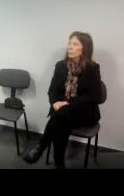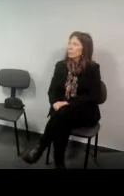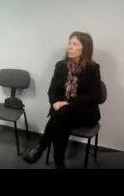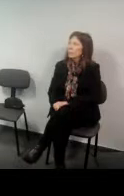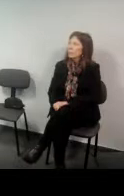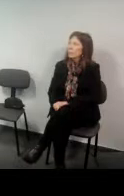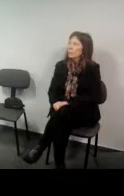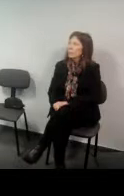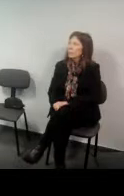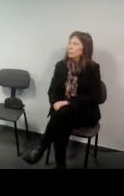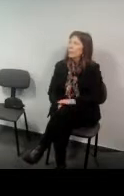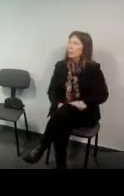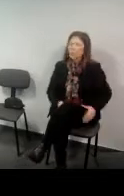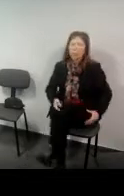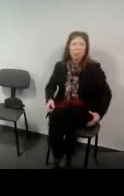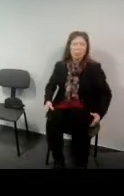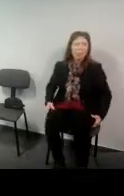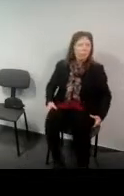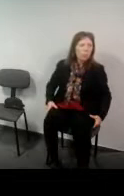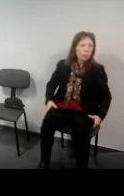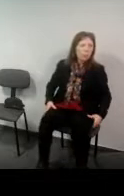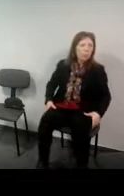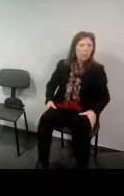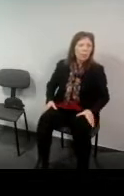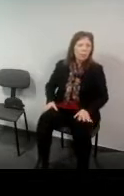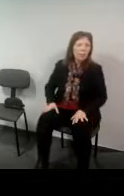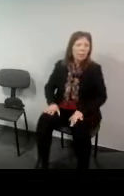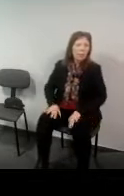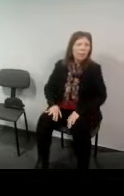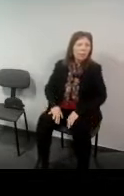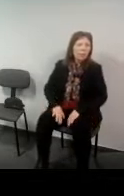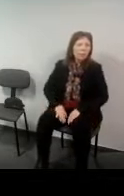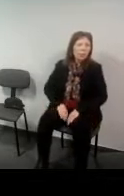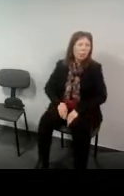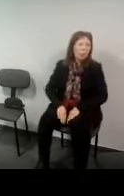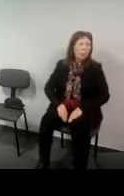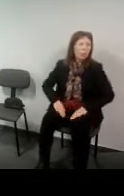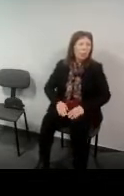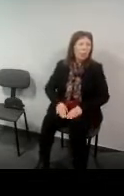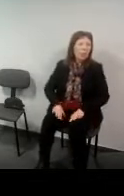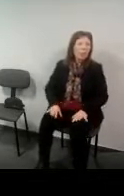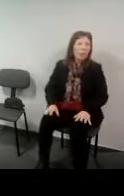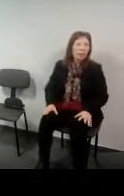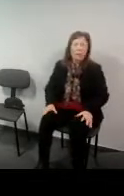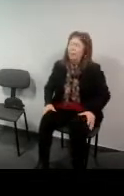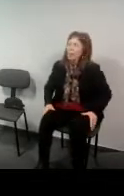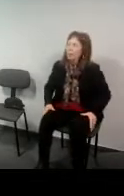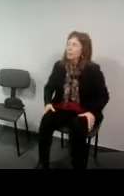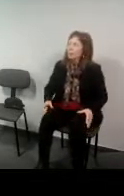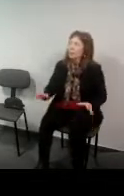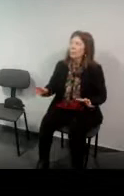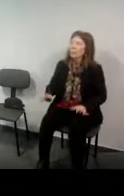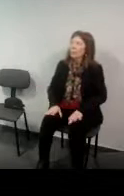ao leve contato da rua. Então, imagina, no períneo, a pessoa não conseguia nem andar, né? Porque roçava assim,